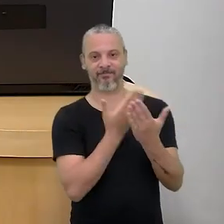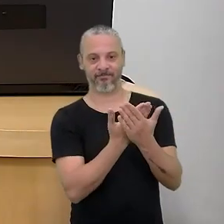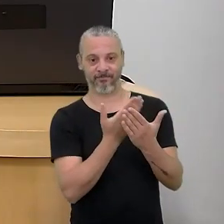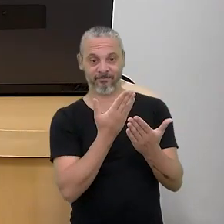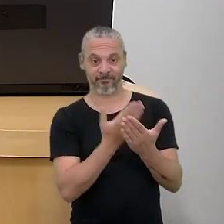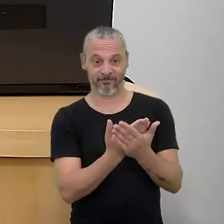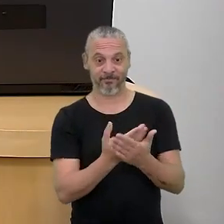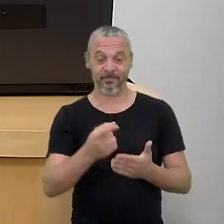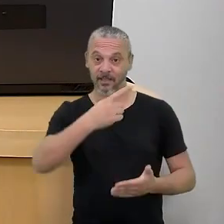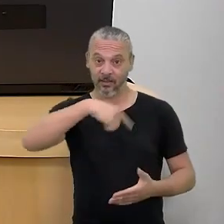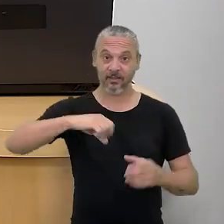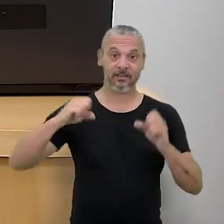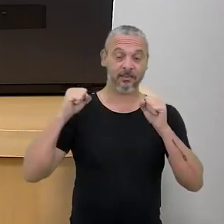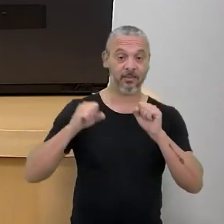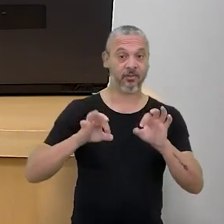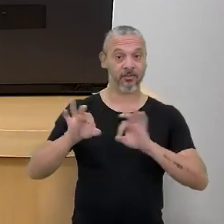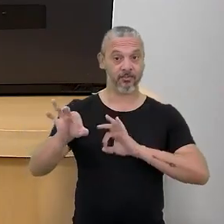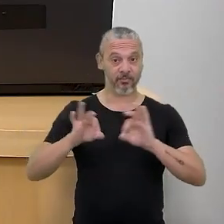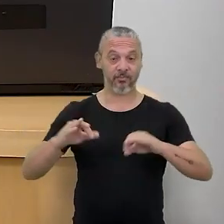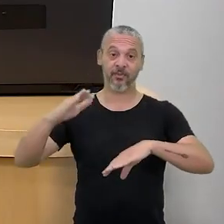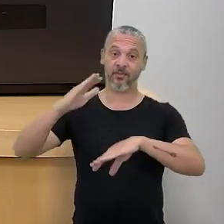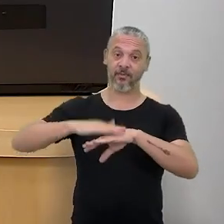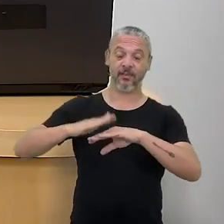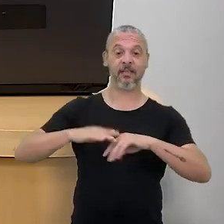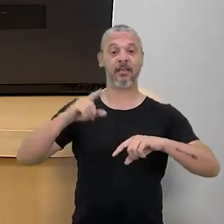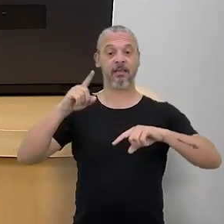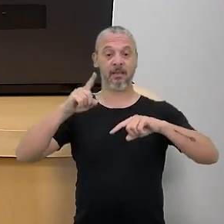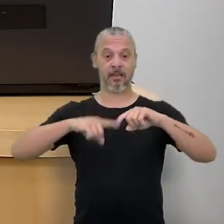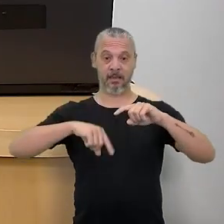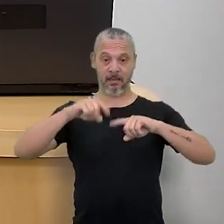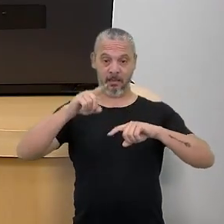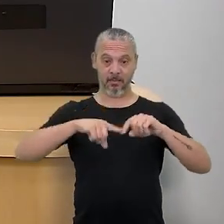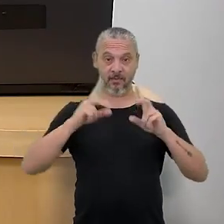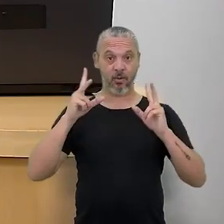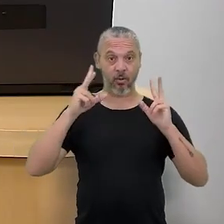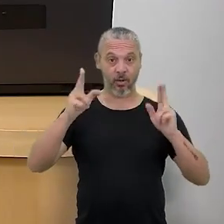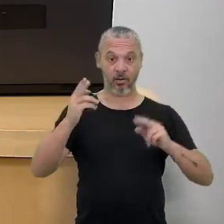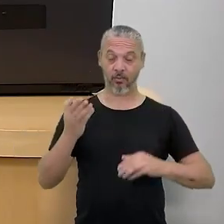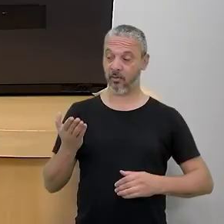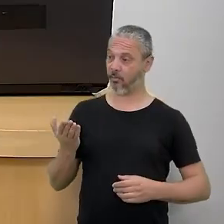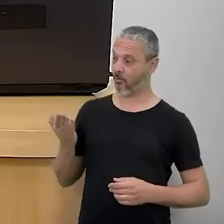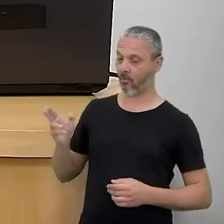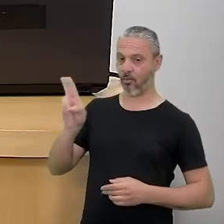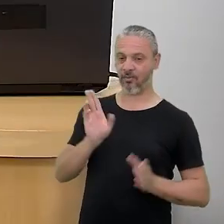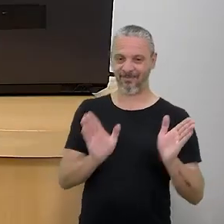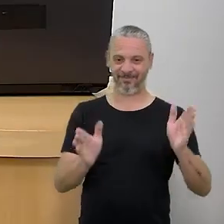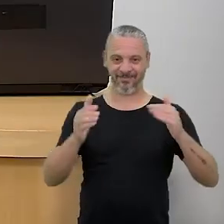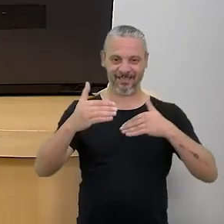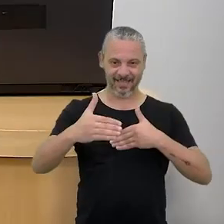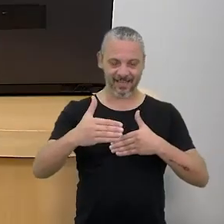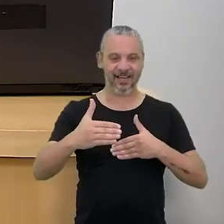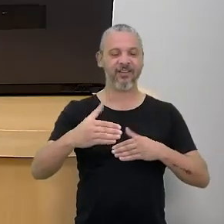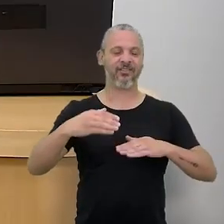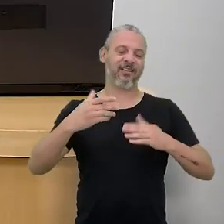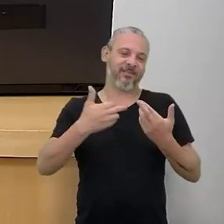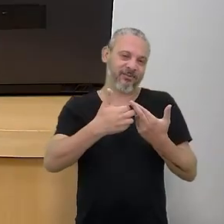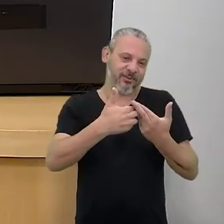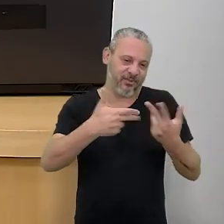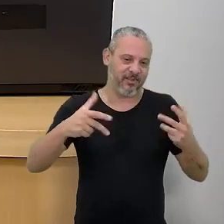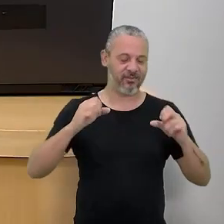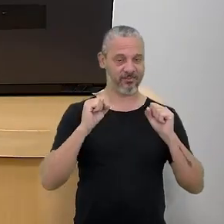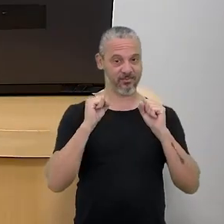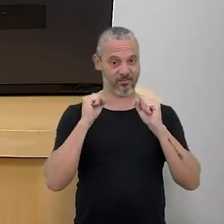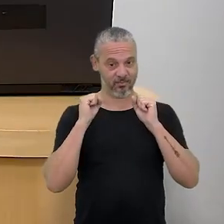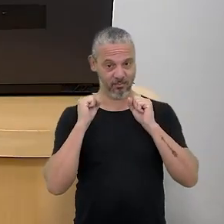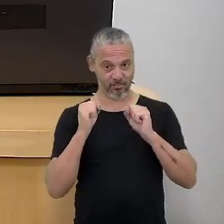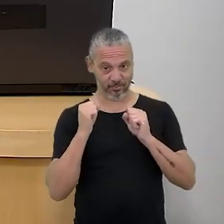Então, nós podemos construir com um material que é igualzinho a esse aqui, utilizando caixa de sapato, caixinha de suco,